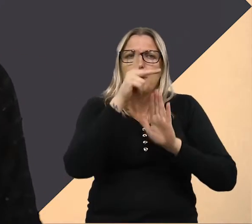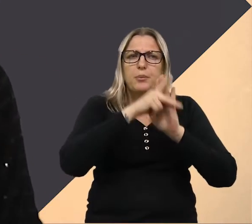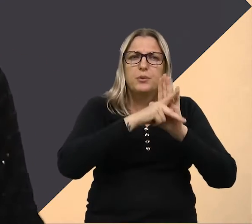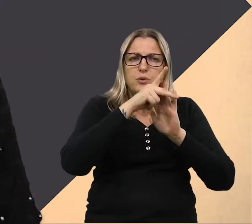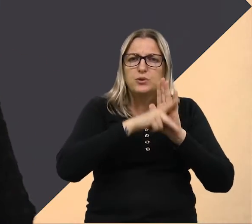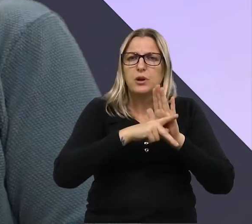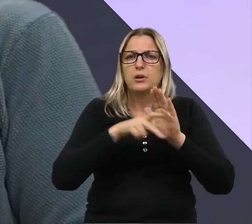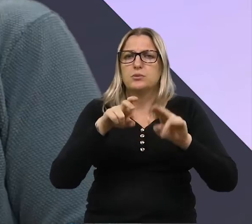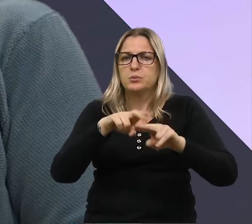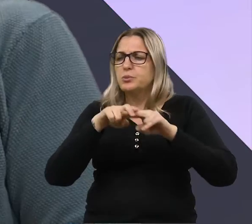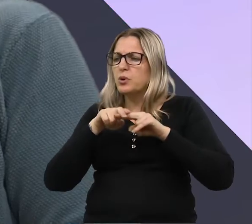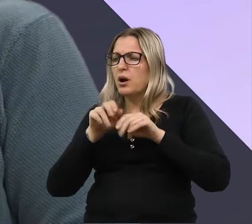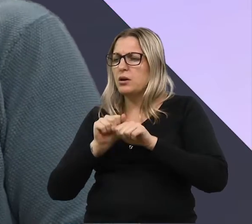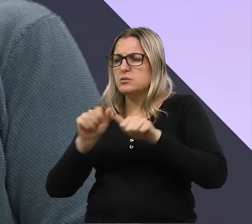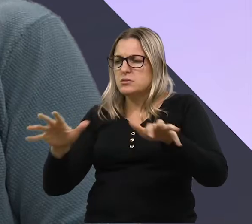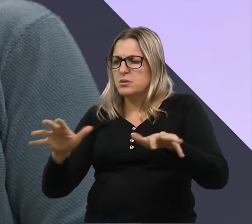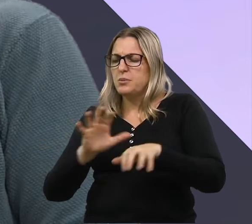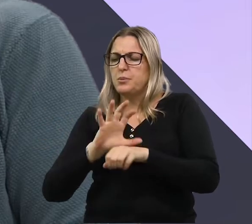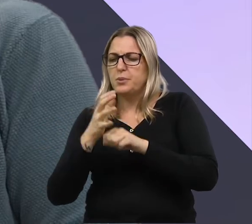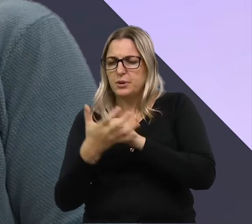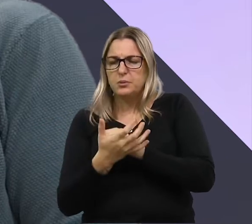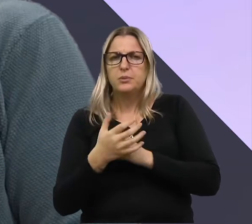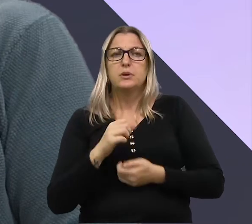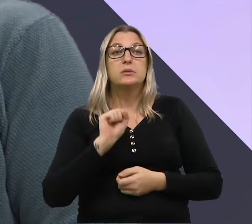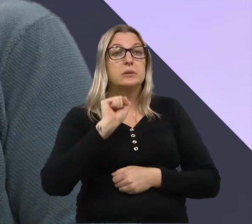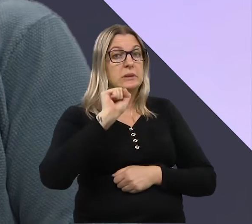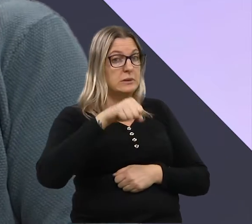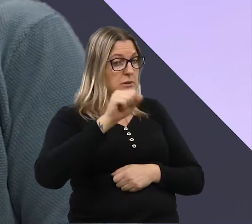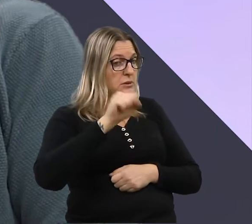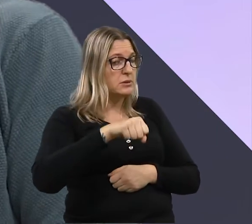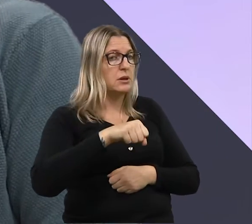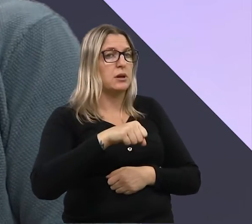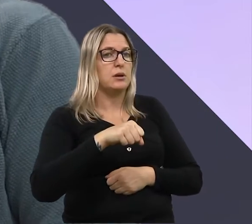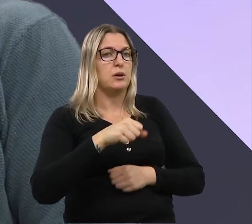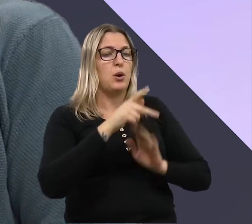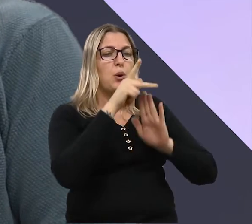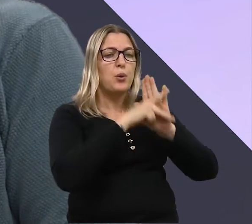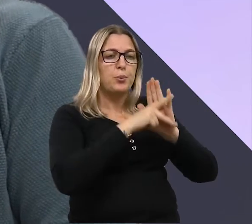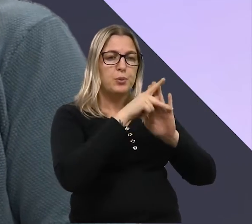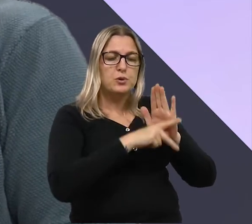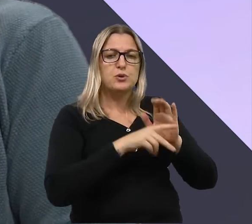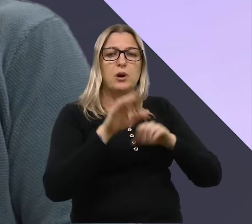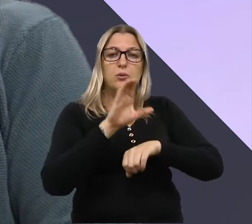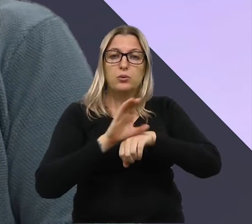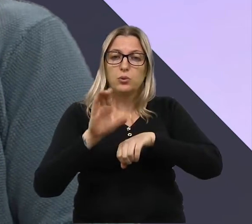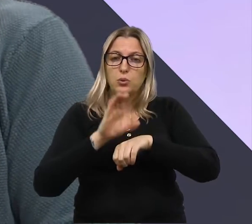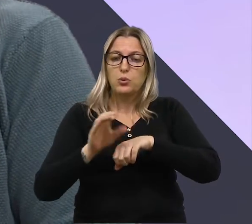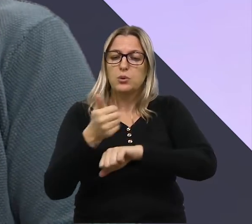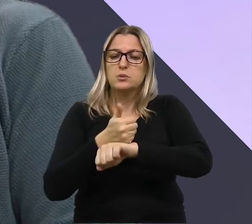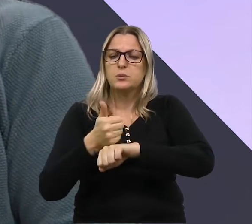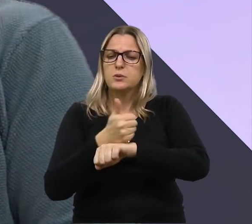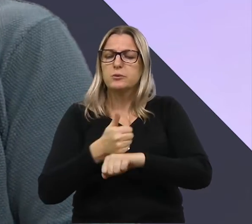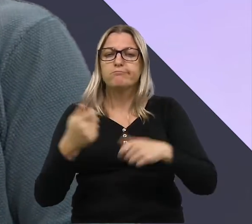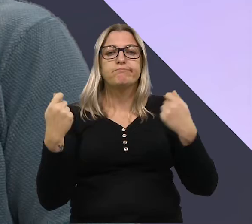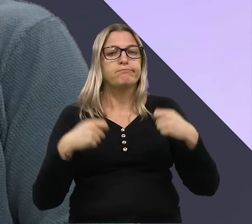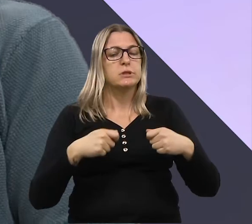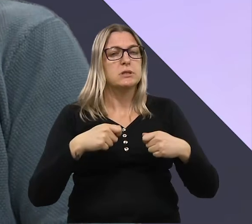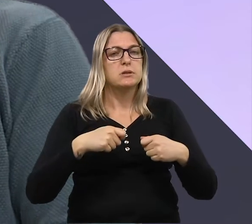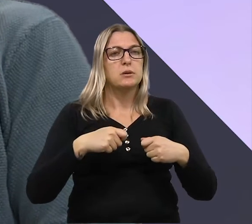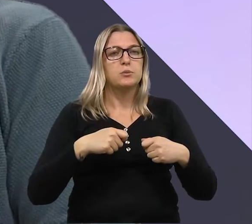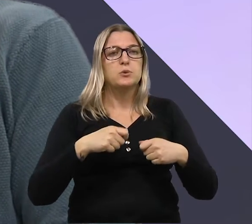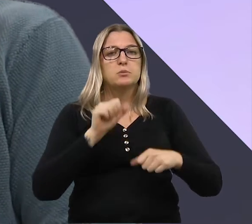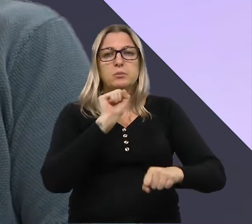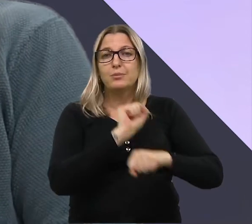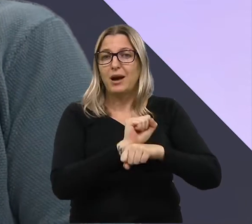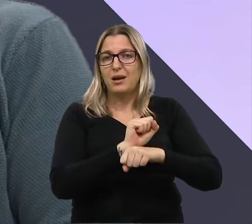razão da pandemia brava muito projeto qualificado por nós tivemos que suspender ele devido a